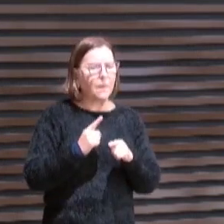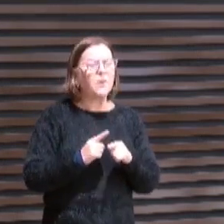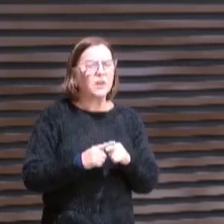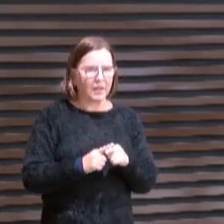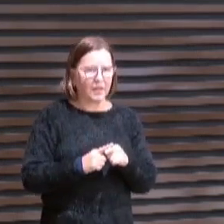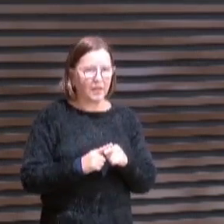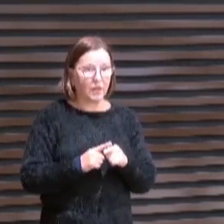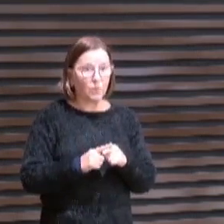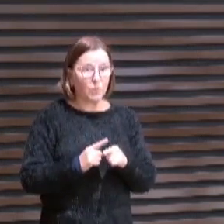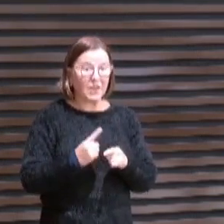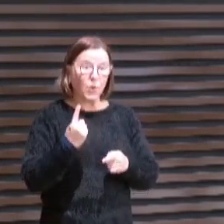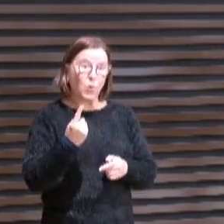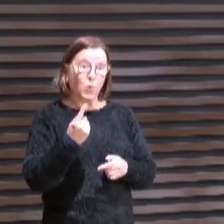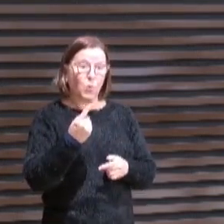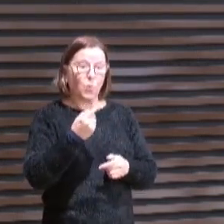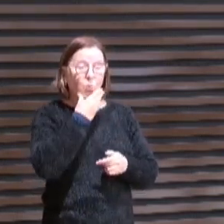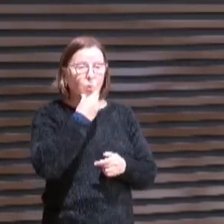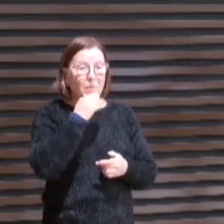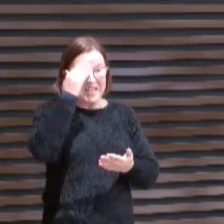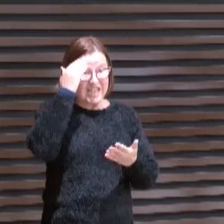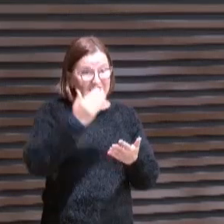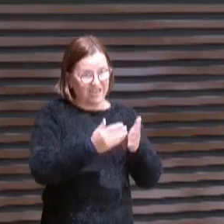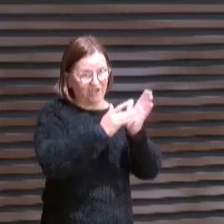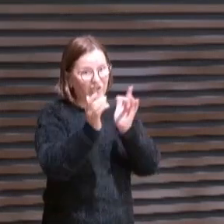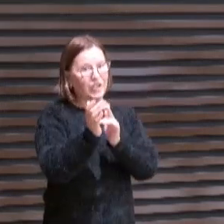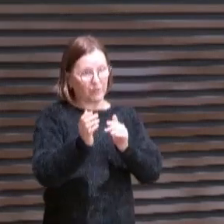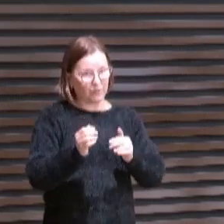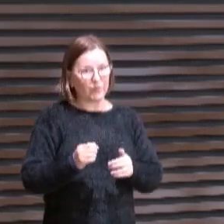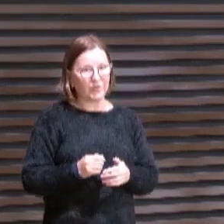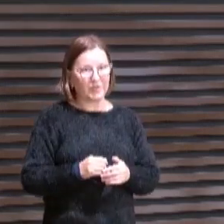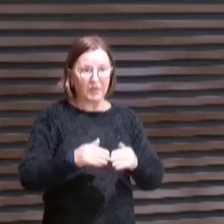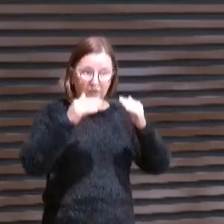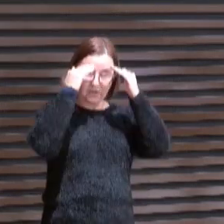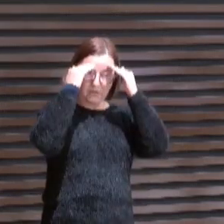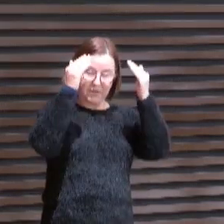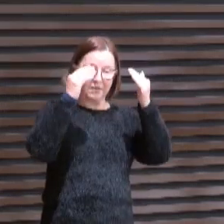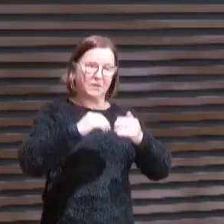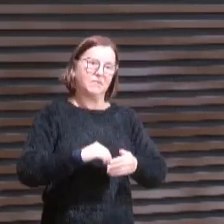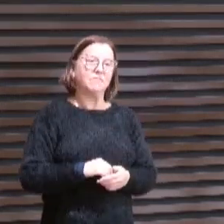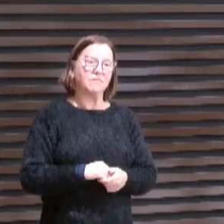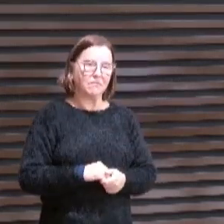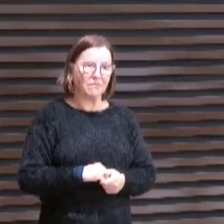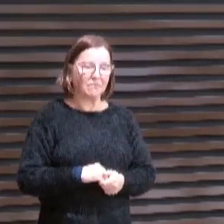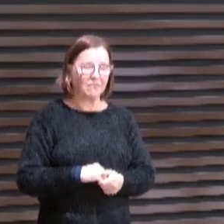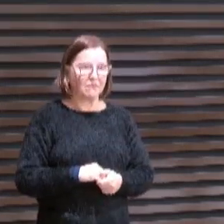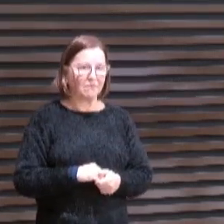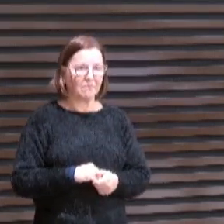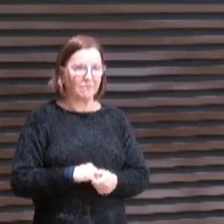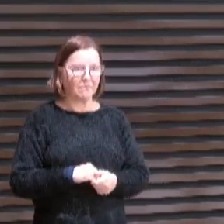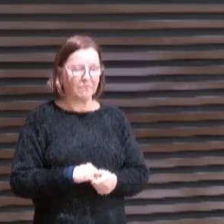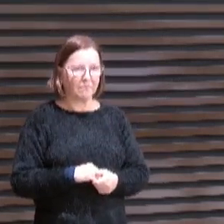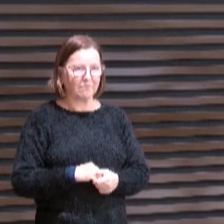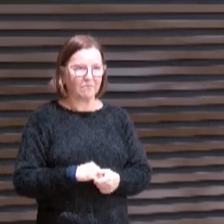Porque um homem creu em Jesus Cristo e obedeceu a Jesus Cristo. E no meio